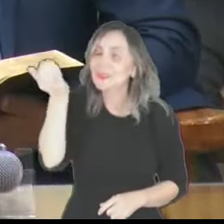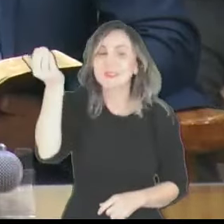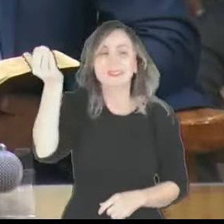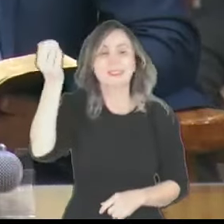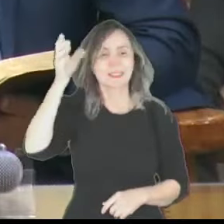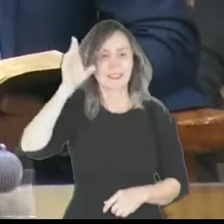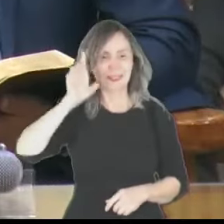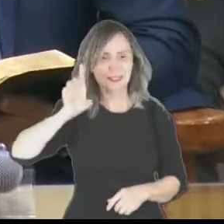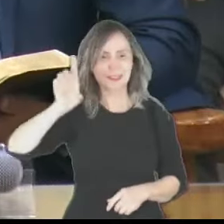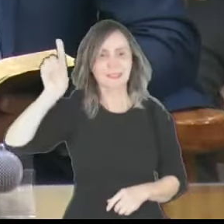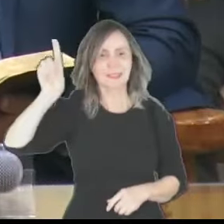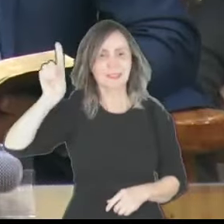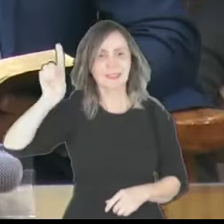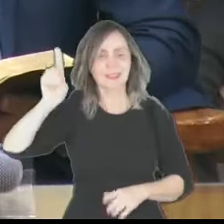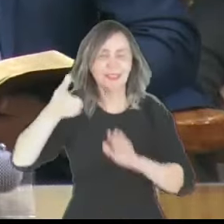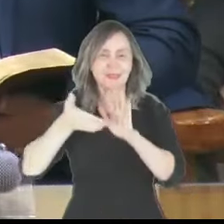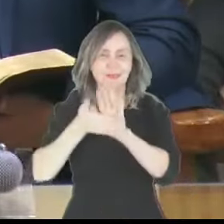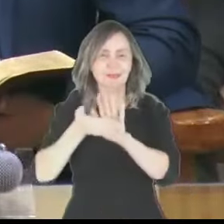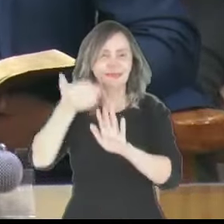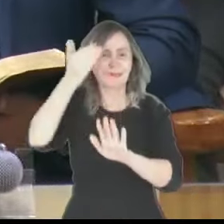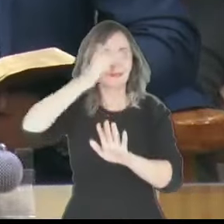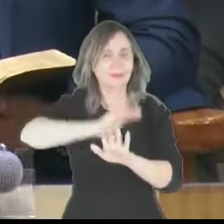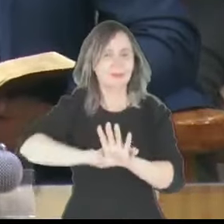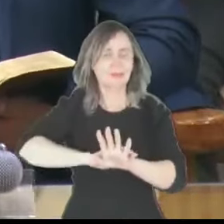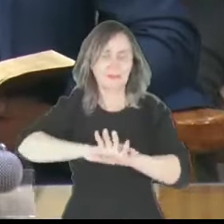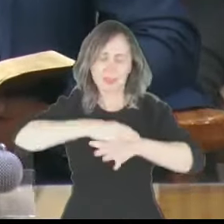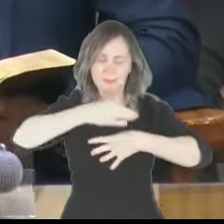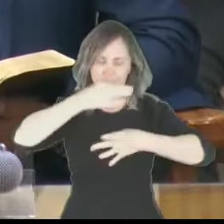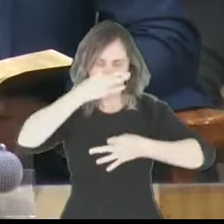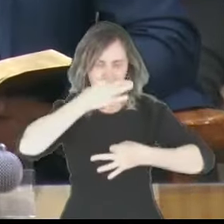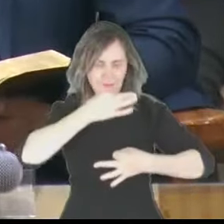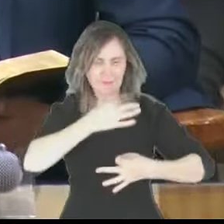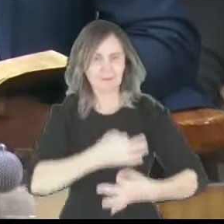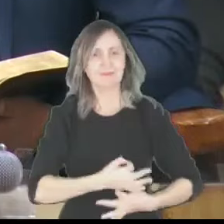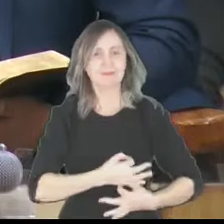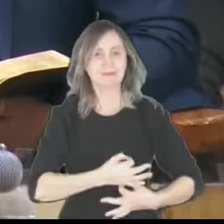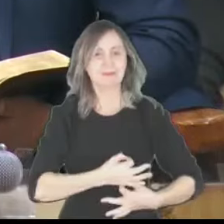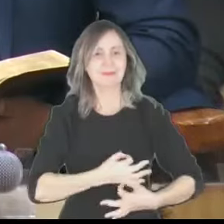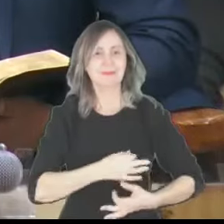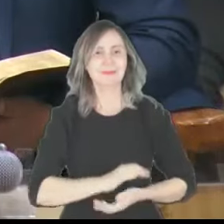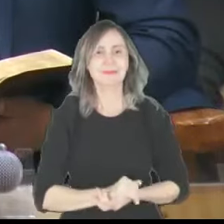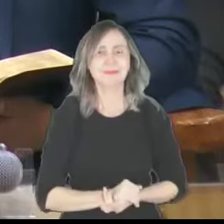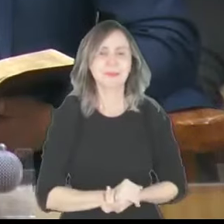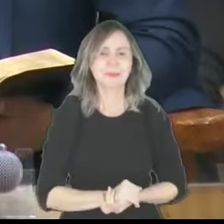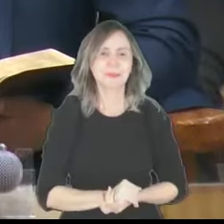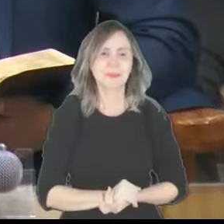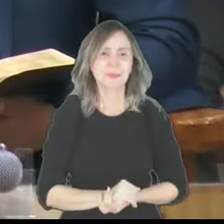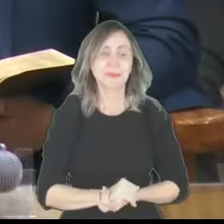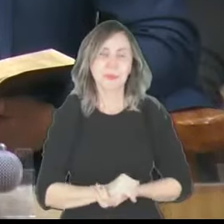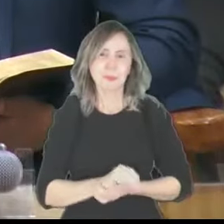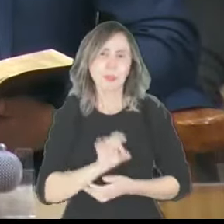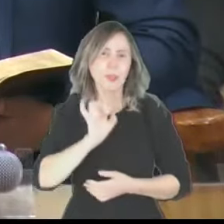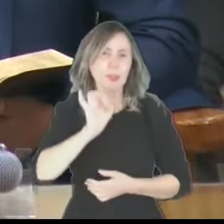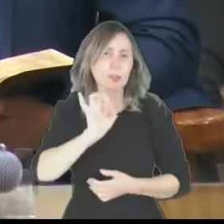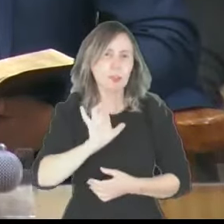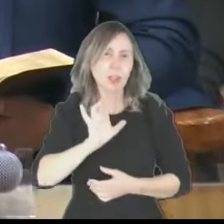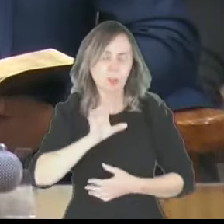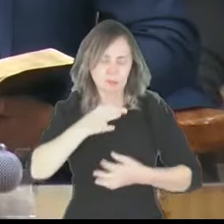a santificação. Mas a santificação não é apenas a santificação do Espírito.